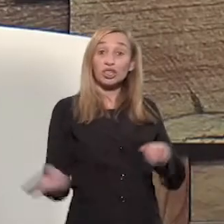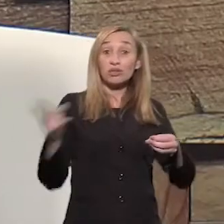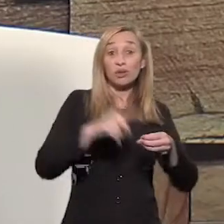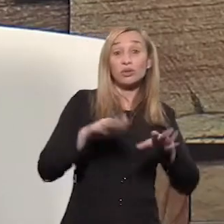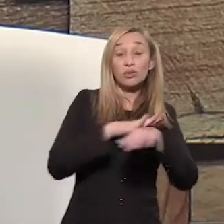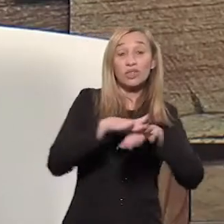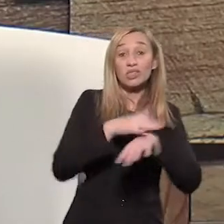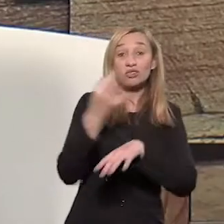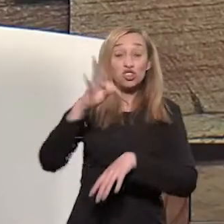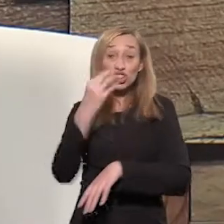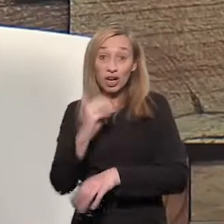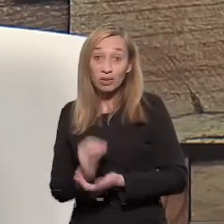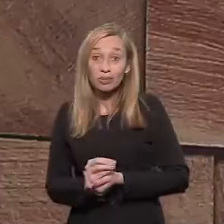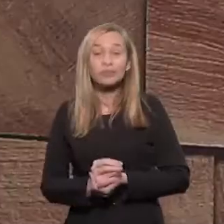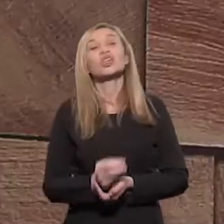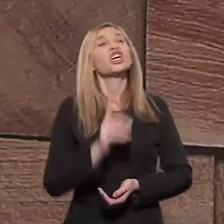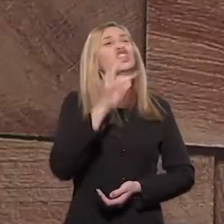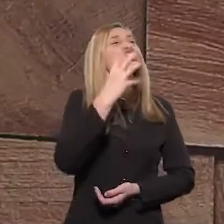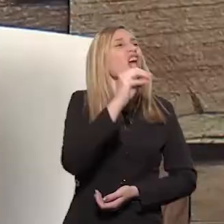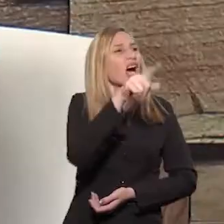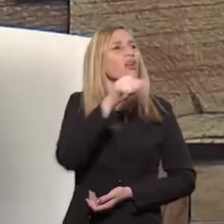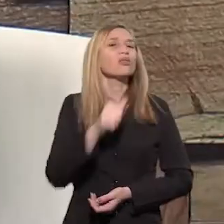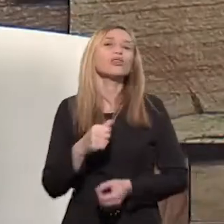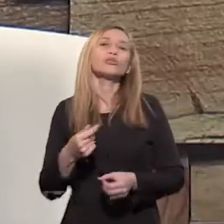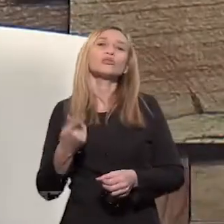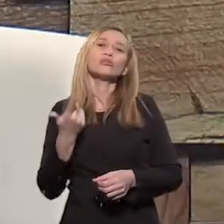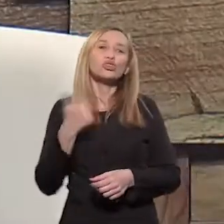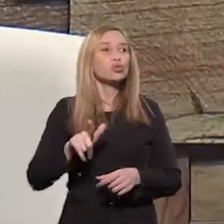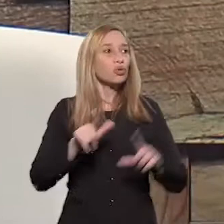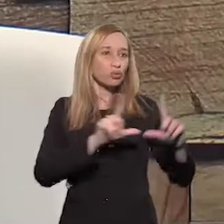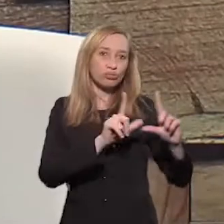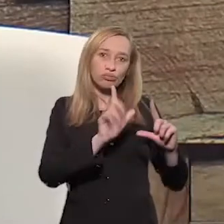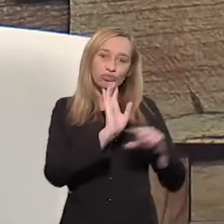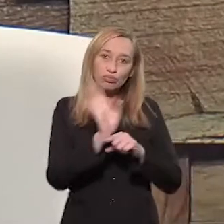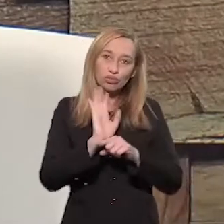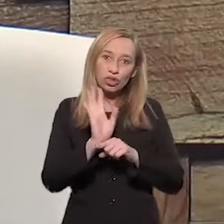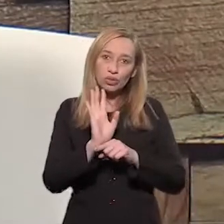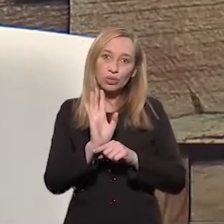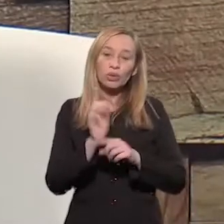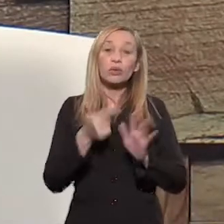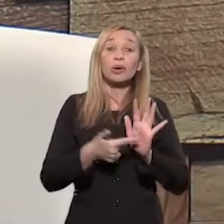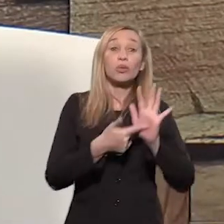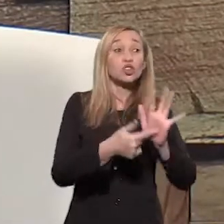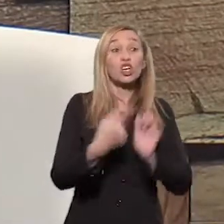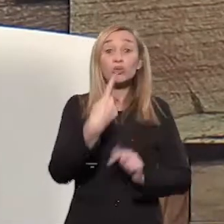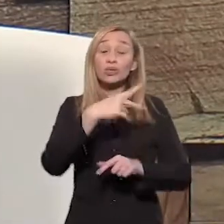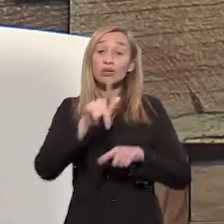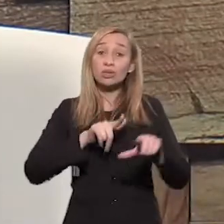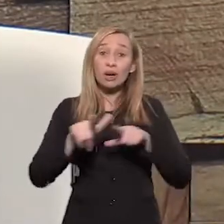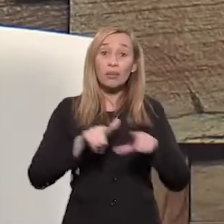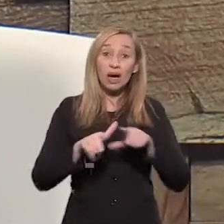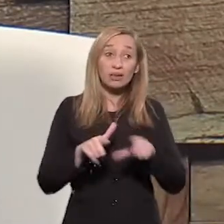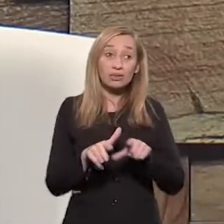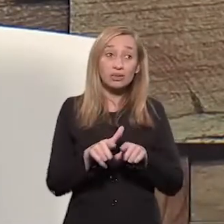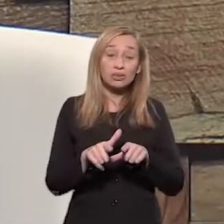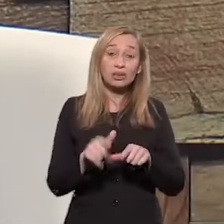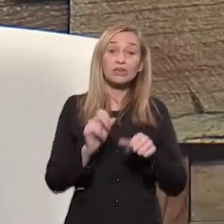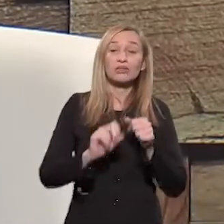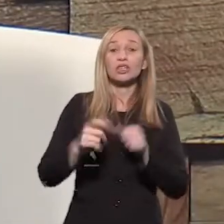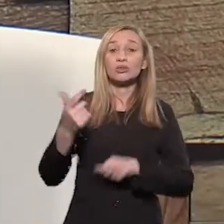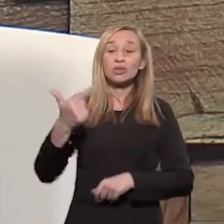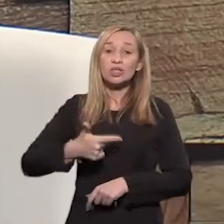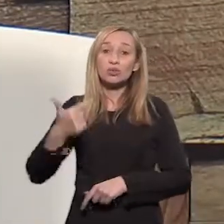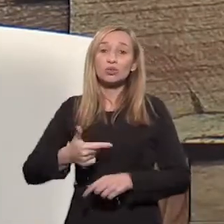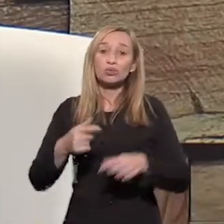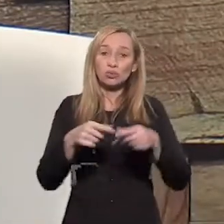Perfil está de volta conversando hoje com Tiago Amude. Tiago, vamos chamar mais um vídeo para exemplificar esse trabalho que